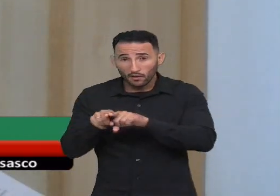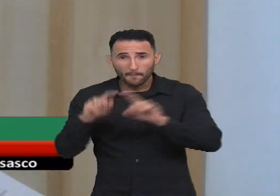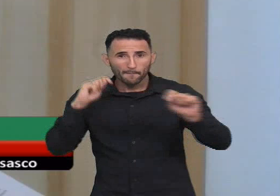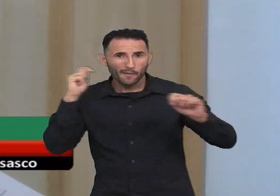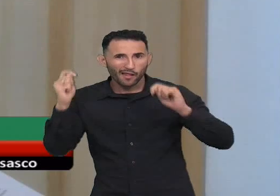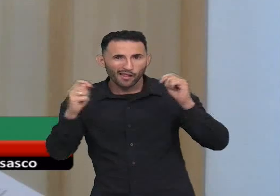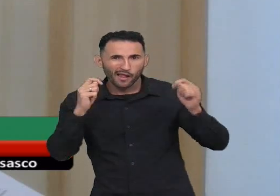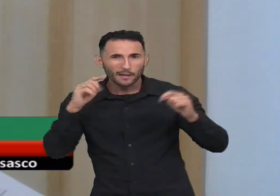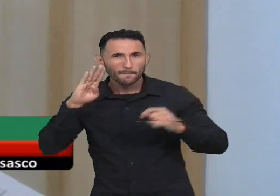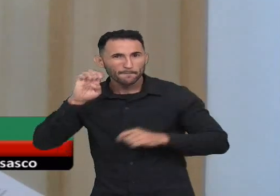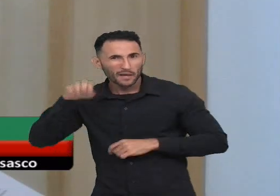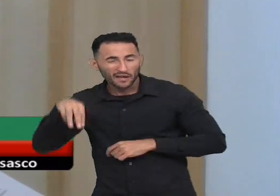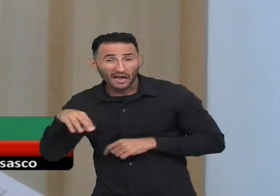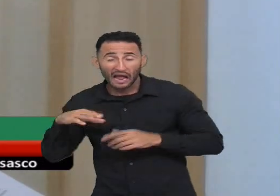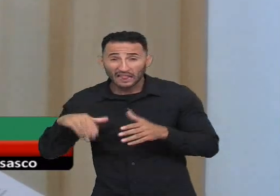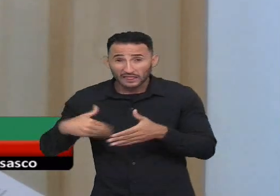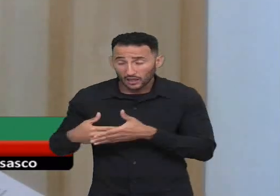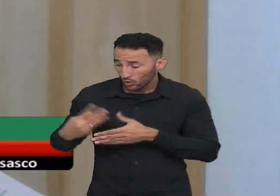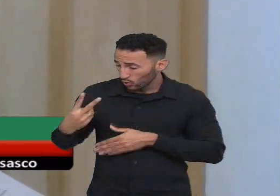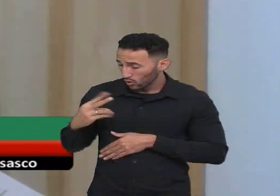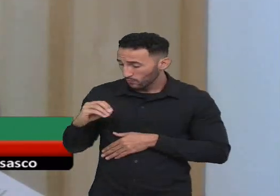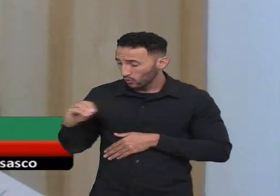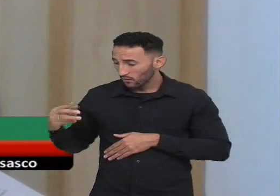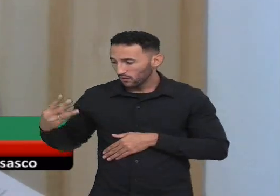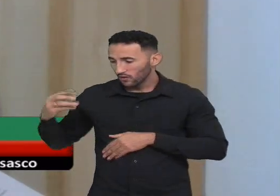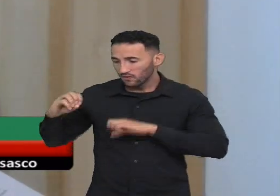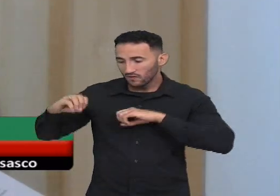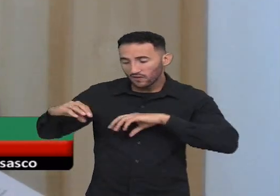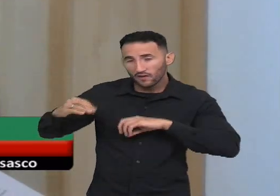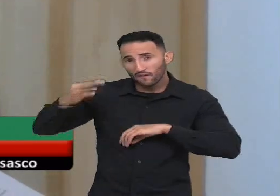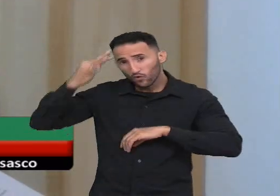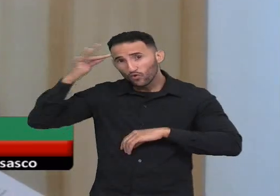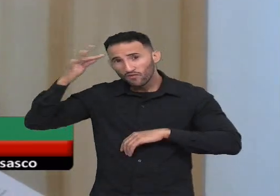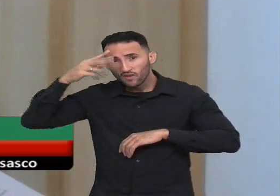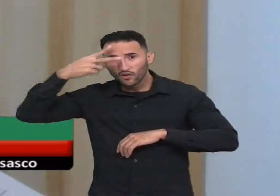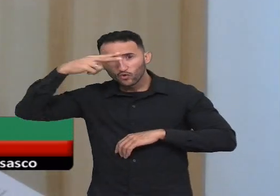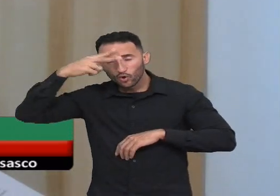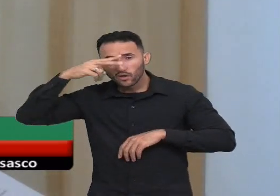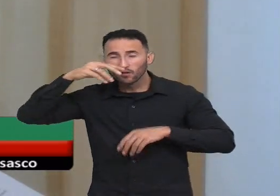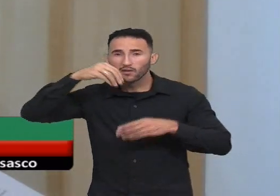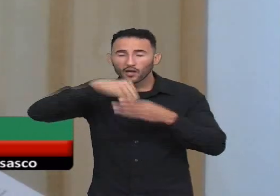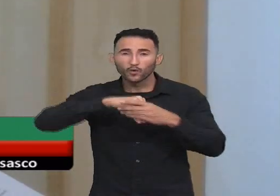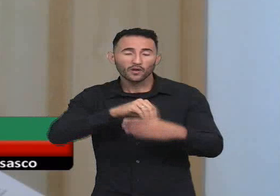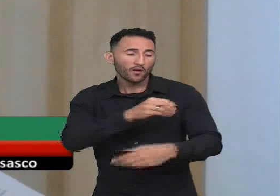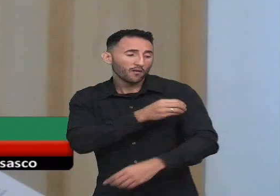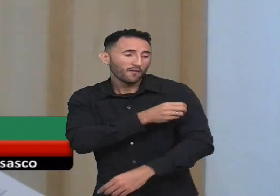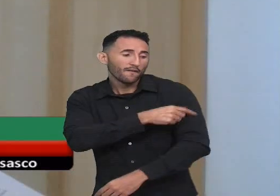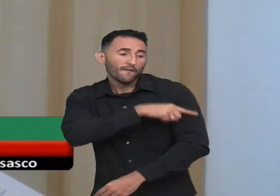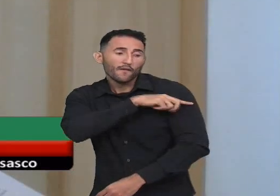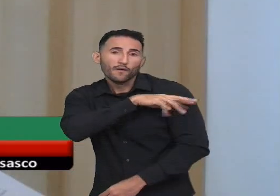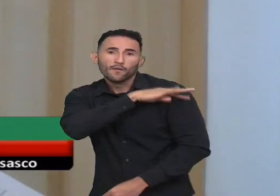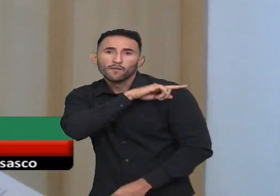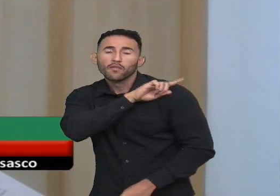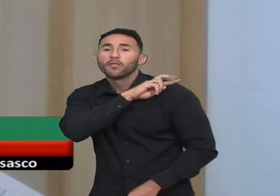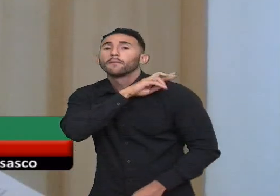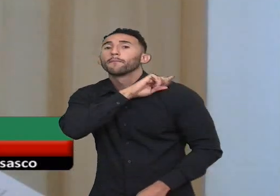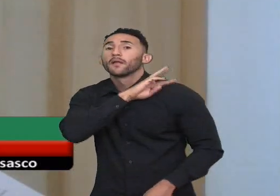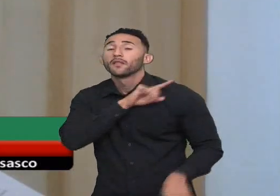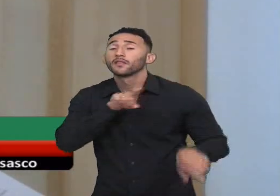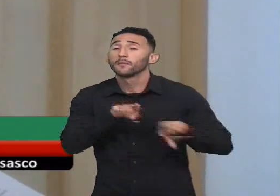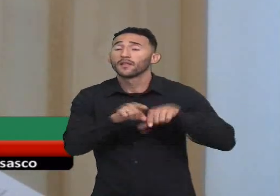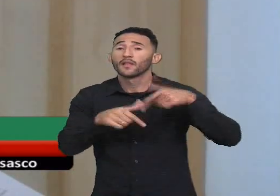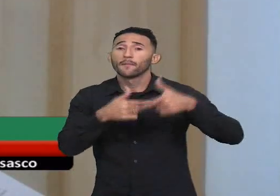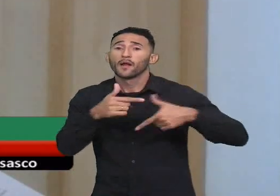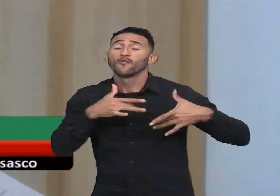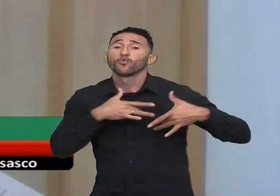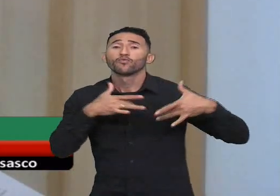desde 2003. Leciona História e Filosofia no ensino fundamental e médio e desenvolve o projeto voluntário